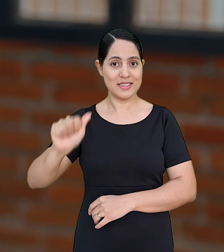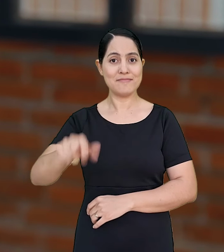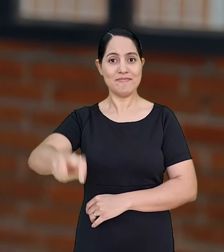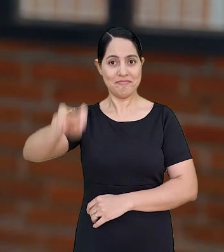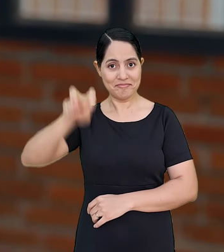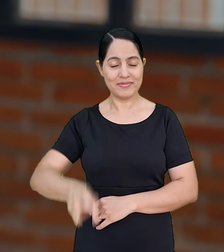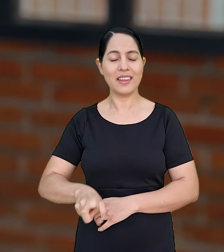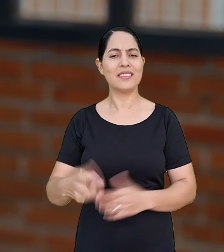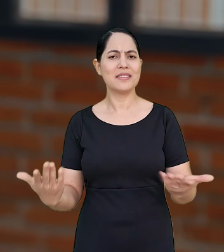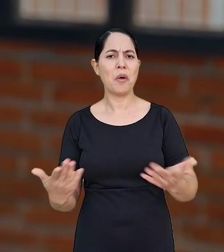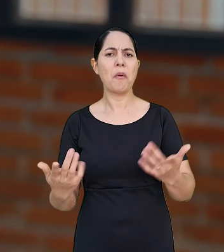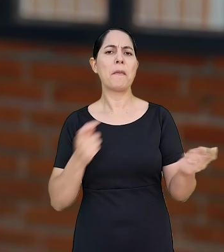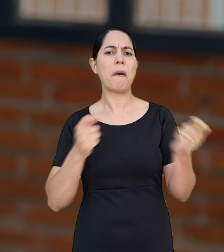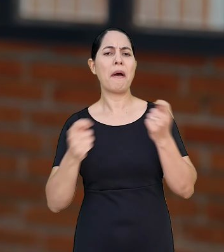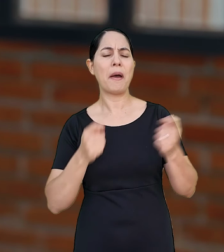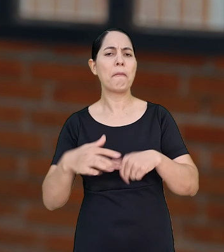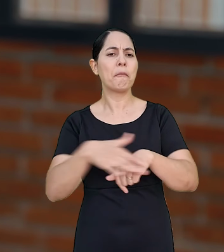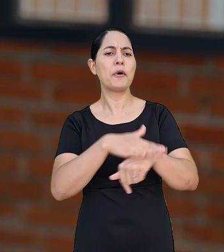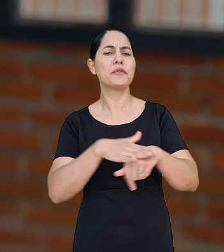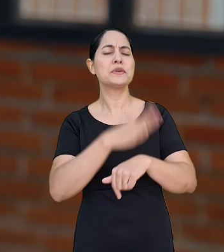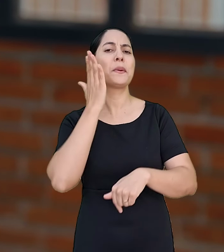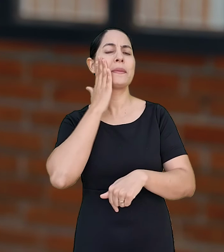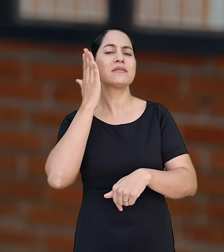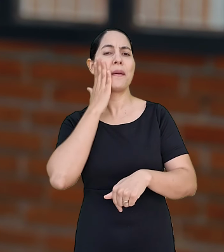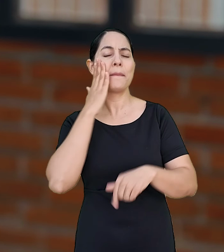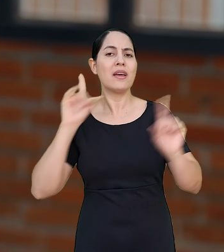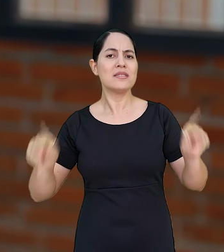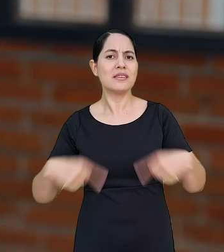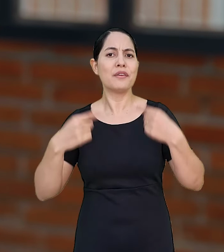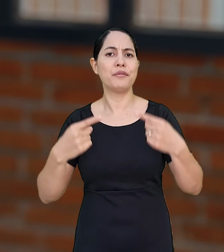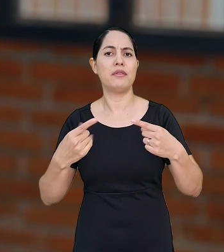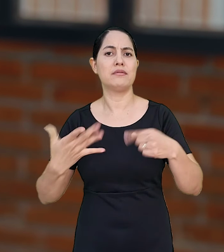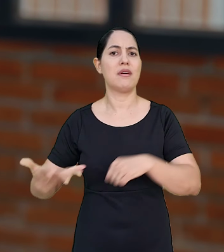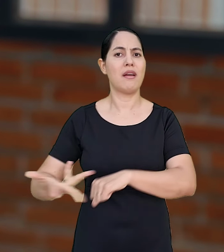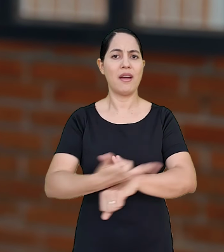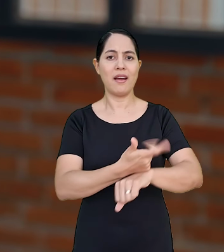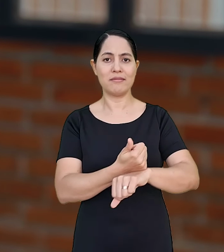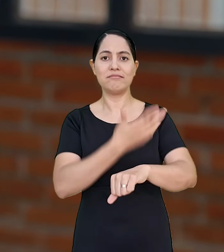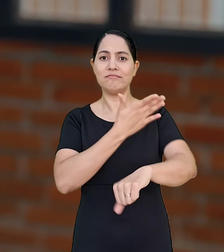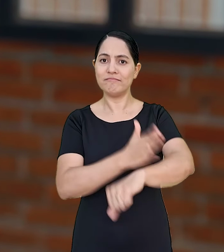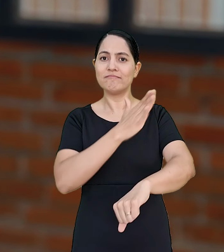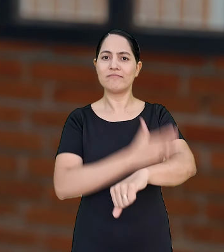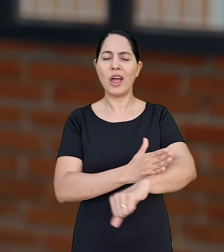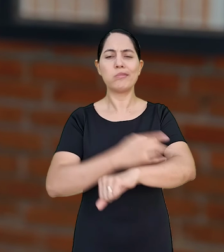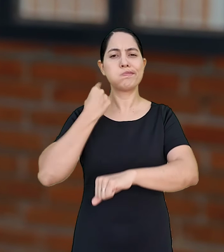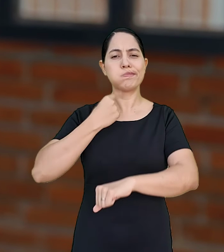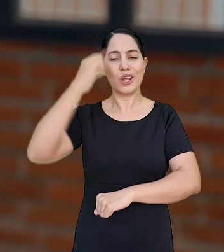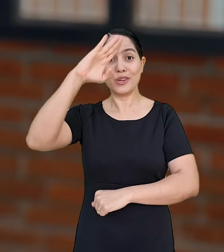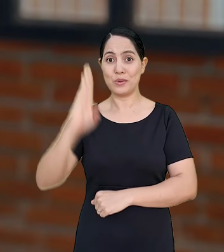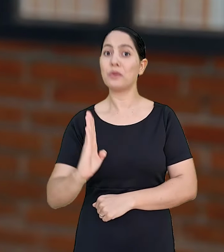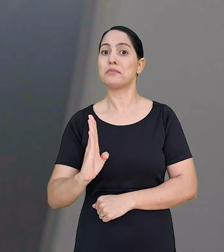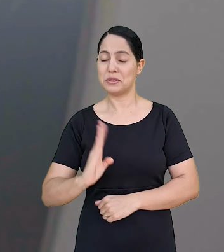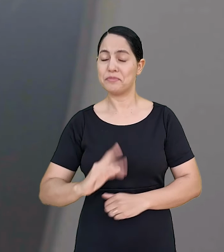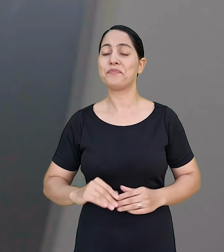Pela Ordem, conversou com ele sobre os desafios da qualificação das advogadas e advogados de todo o